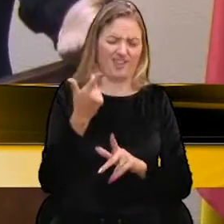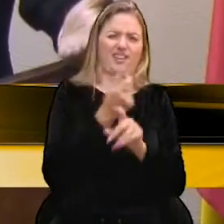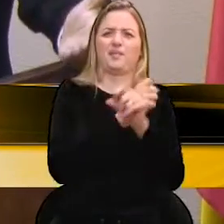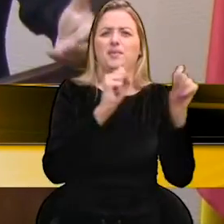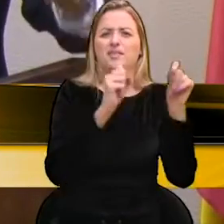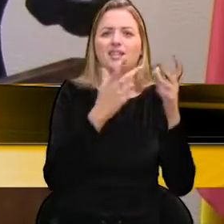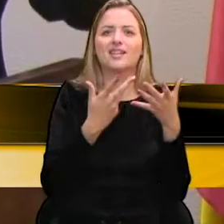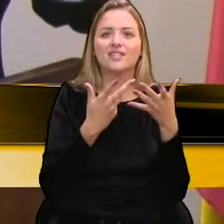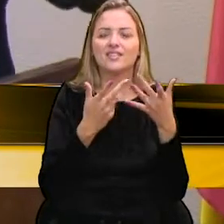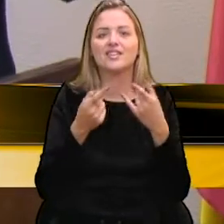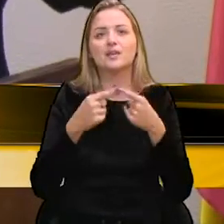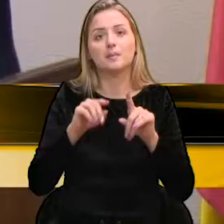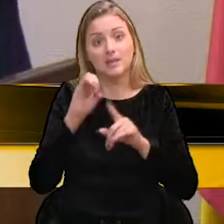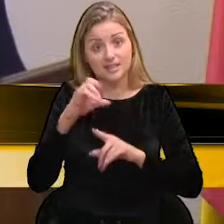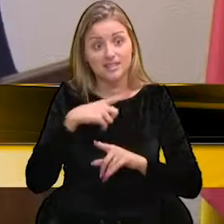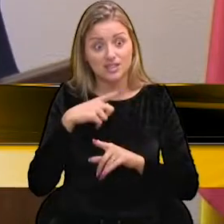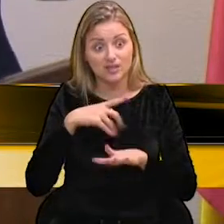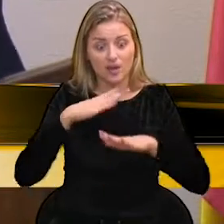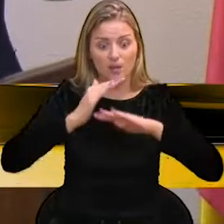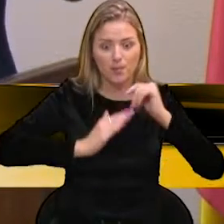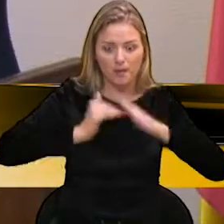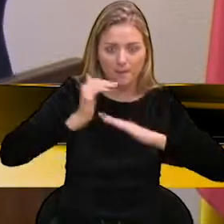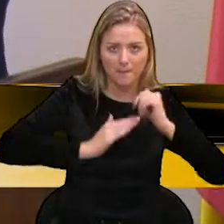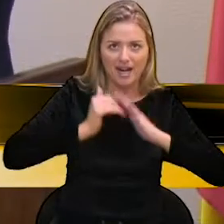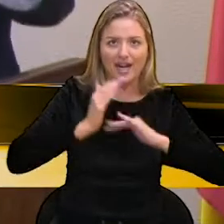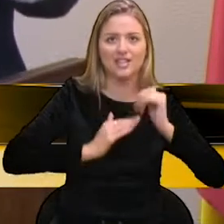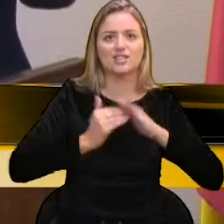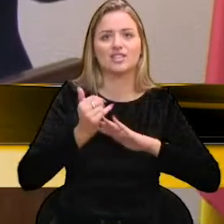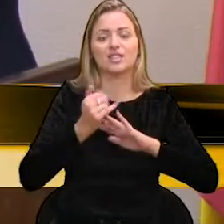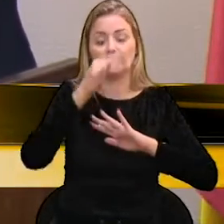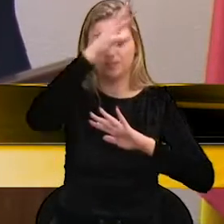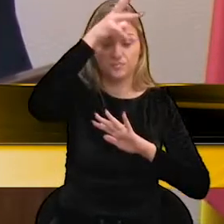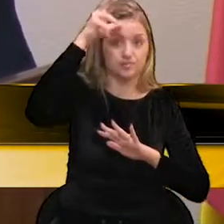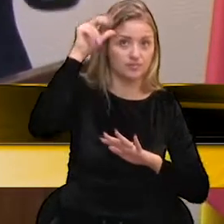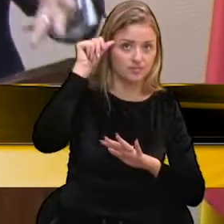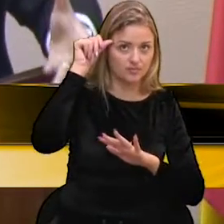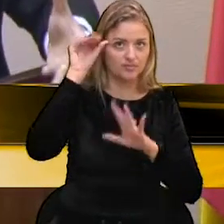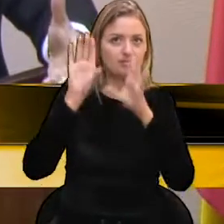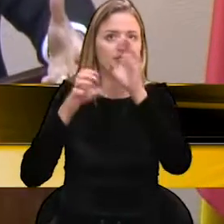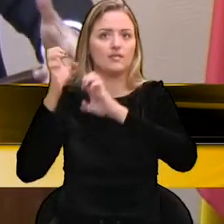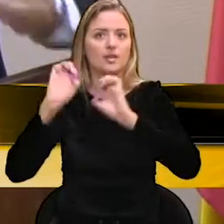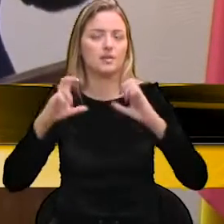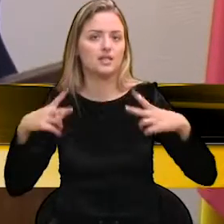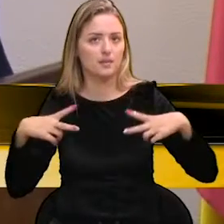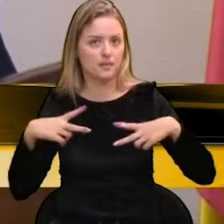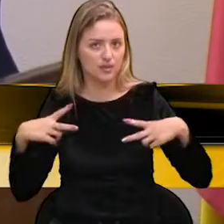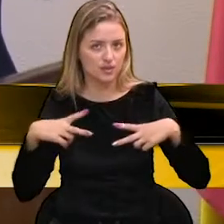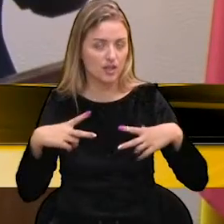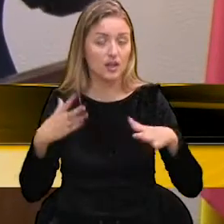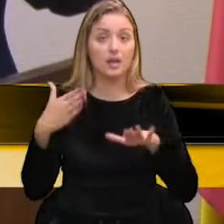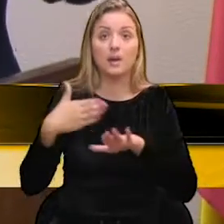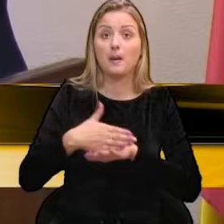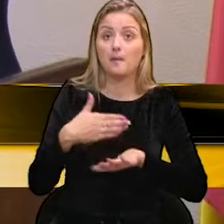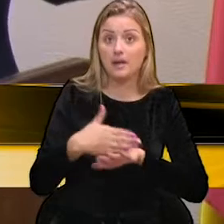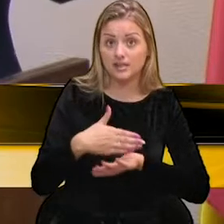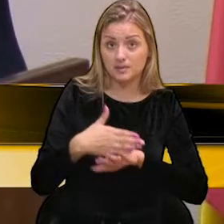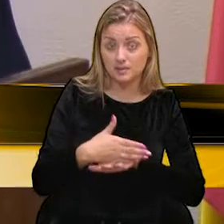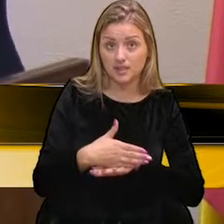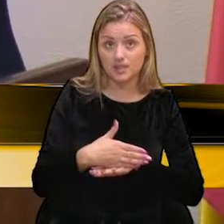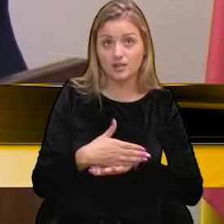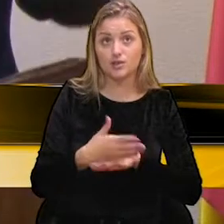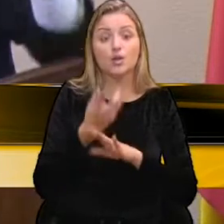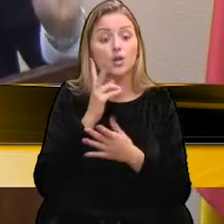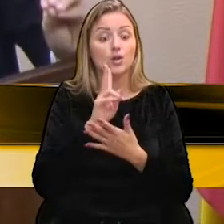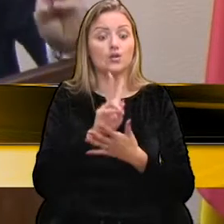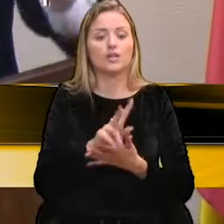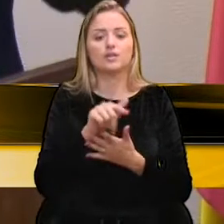ao contrário, se nós tivermos uma atuação em rede do poder público, da iniciativa privada, né, atuando, tendo em vista que nós temos